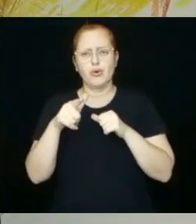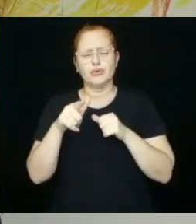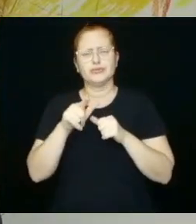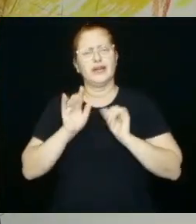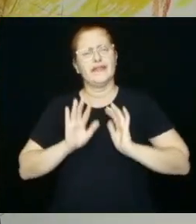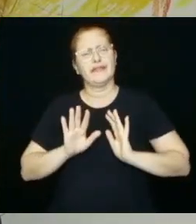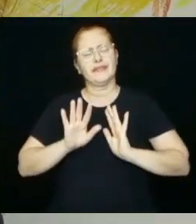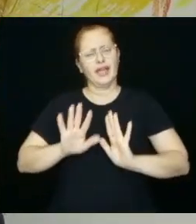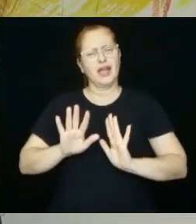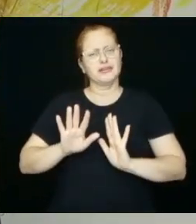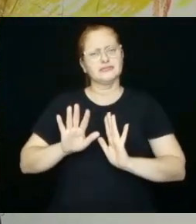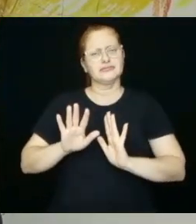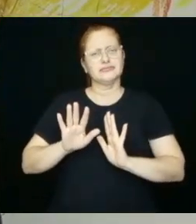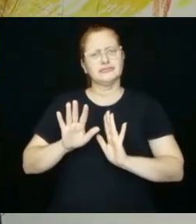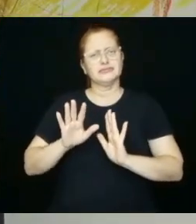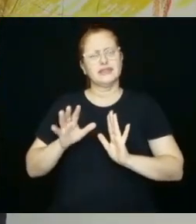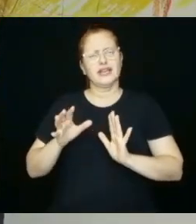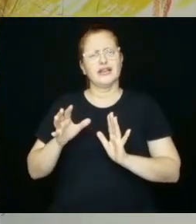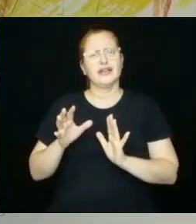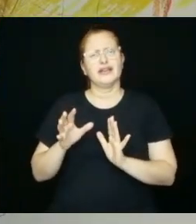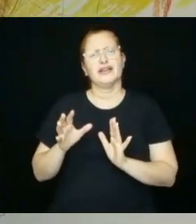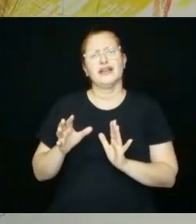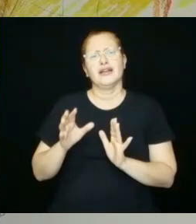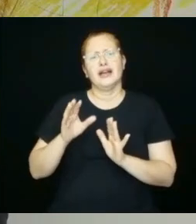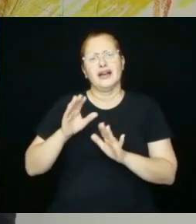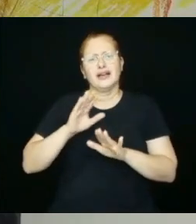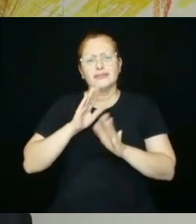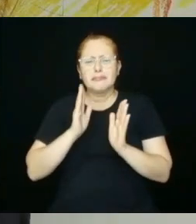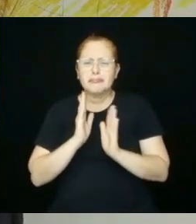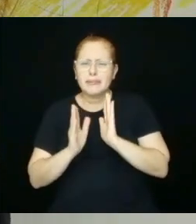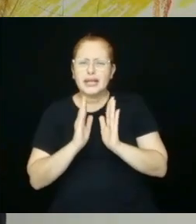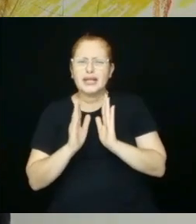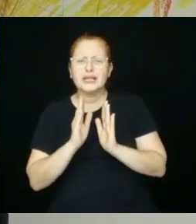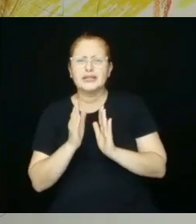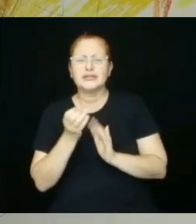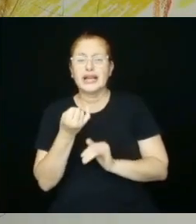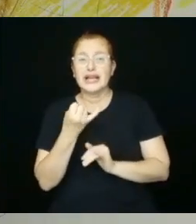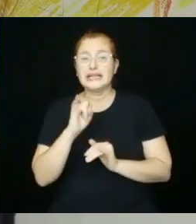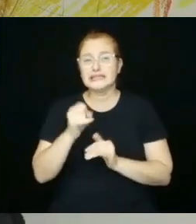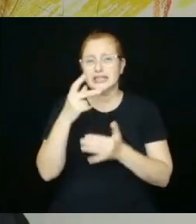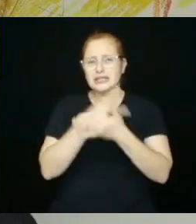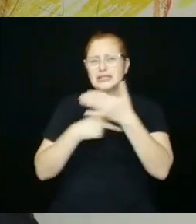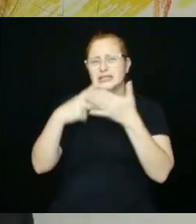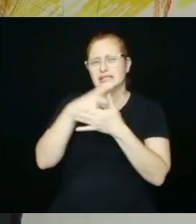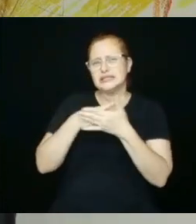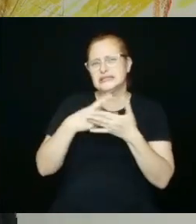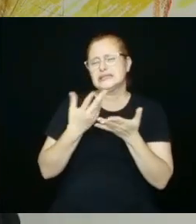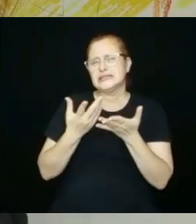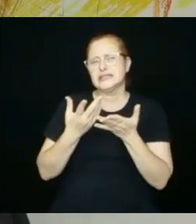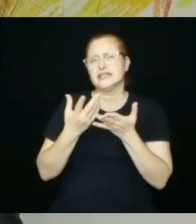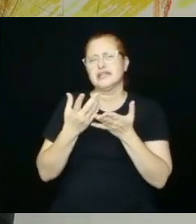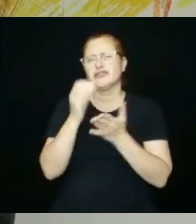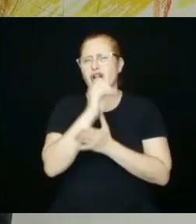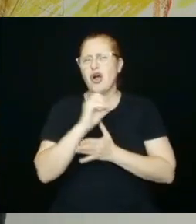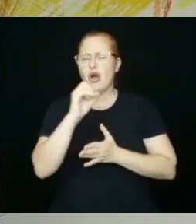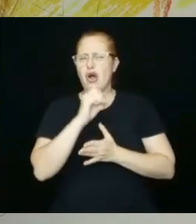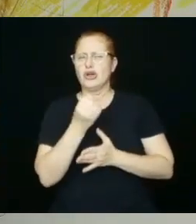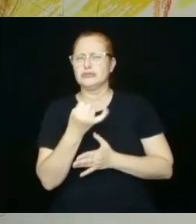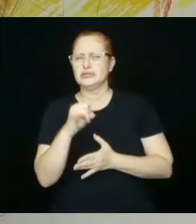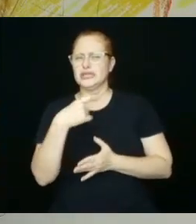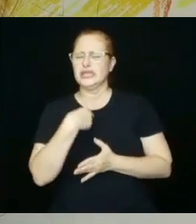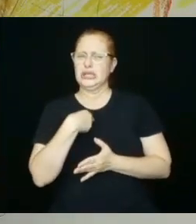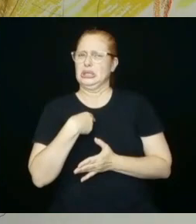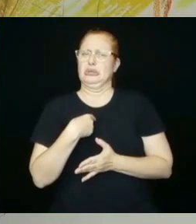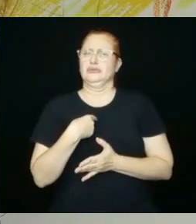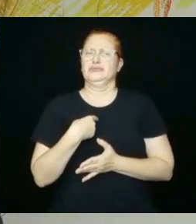e vou convivendo por um tempo, assim. E aí, se esse desenho se segurar, se eu não tiver aquela vontade de